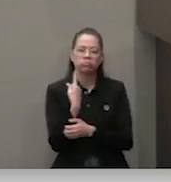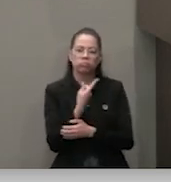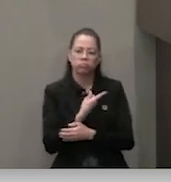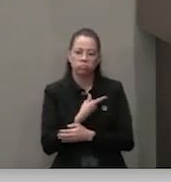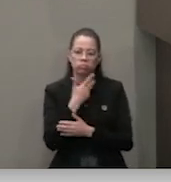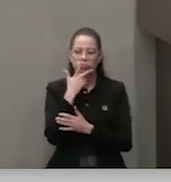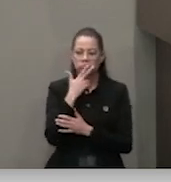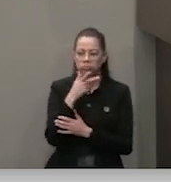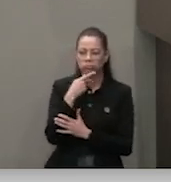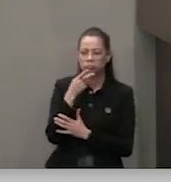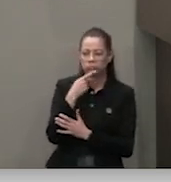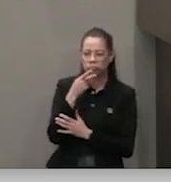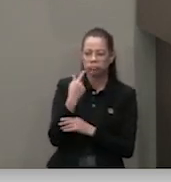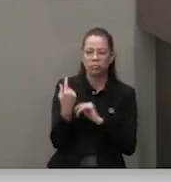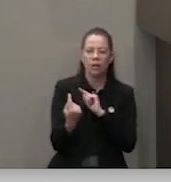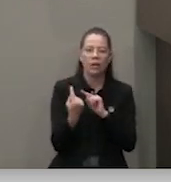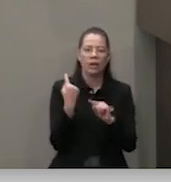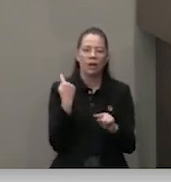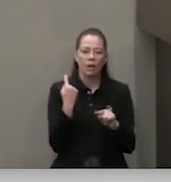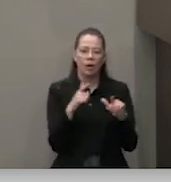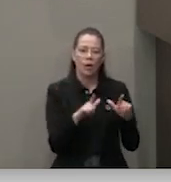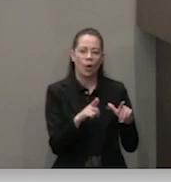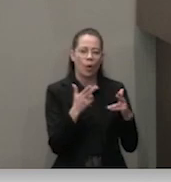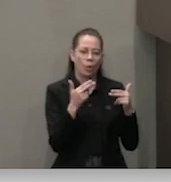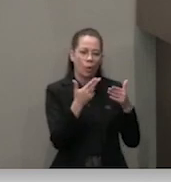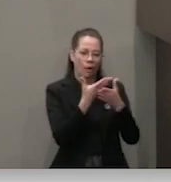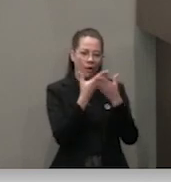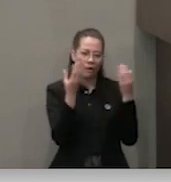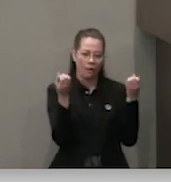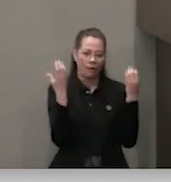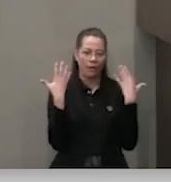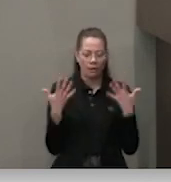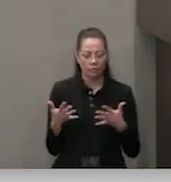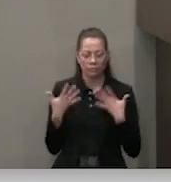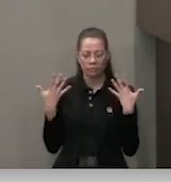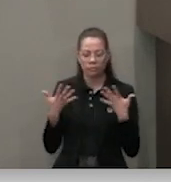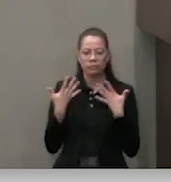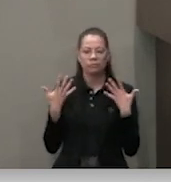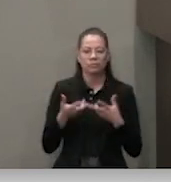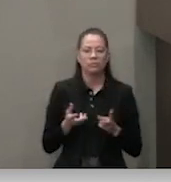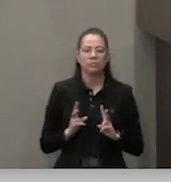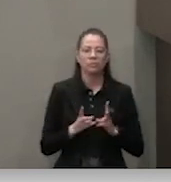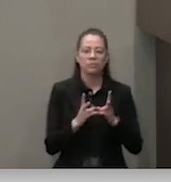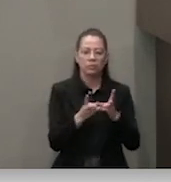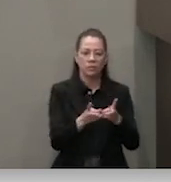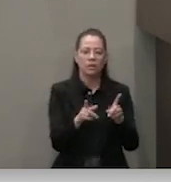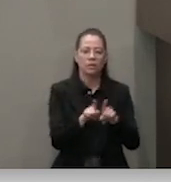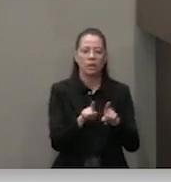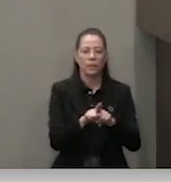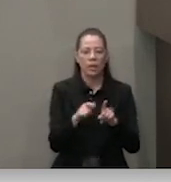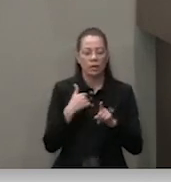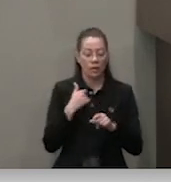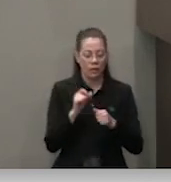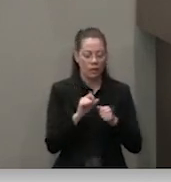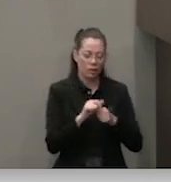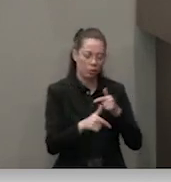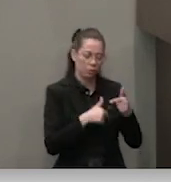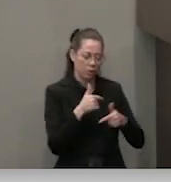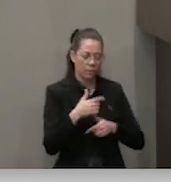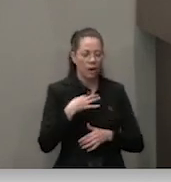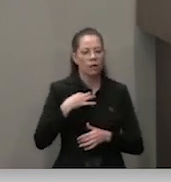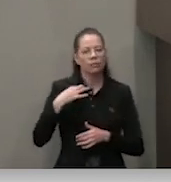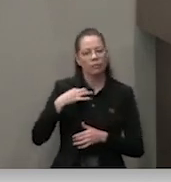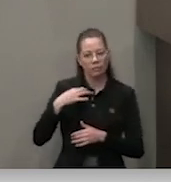senhora me falou aquela noite lá no comercial eu nunca esqueço e isso me motivou a seguir vim e me dedicar para que eu fosse eleito